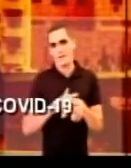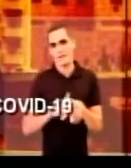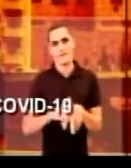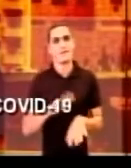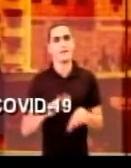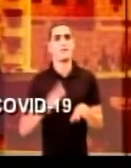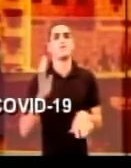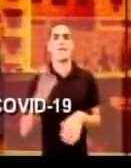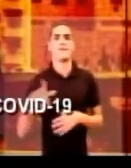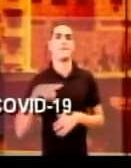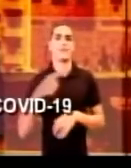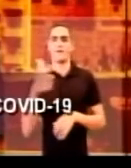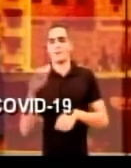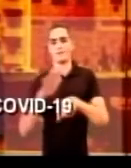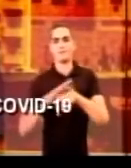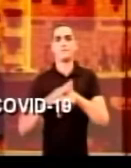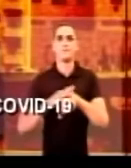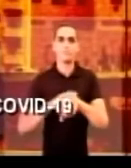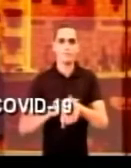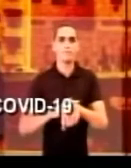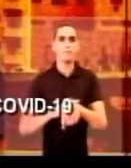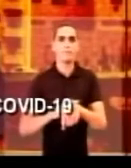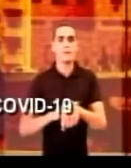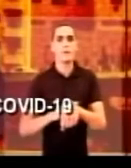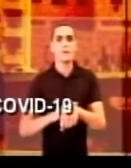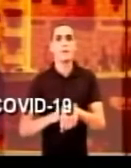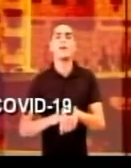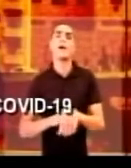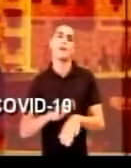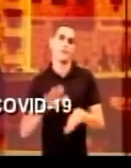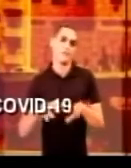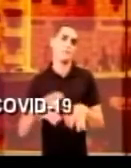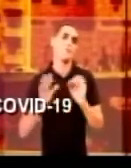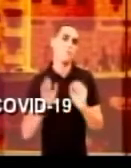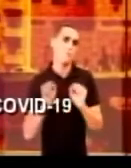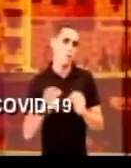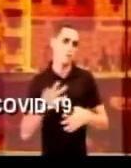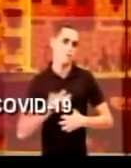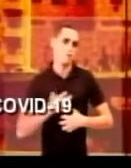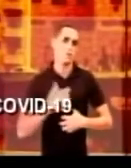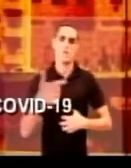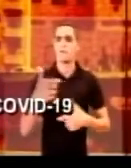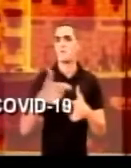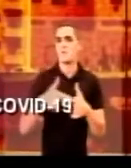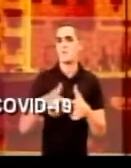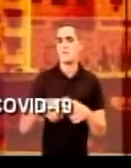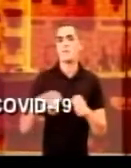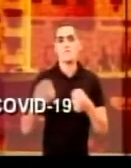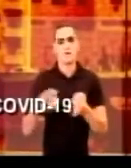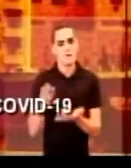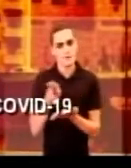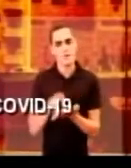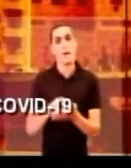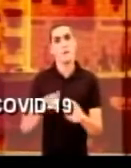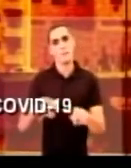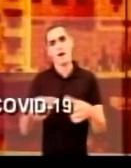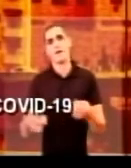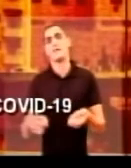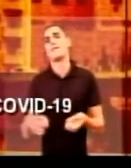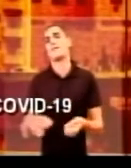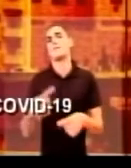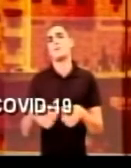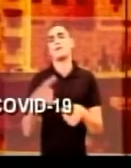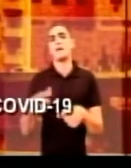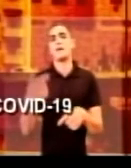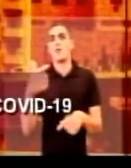Porém, vai diminuir muito. Então, o colapso do sistema de saúde, ele pode realmente